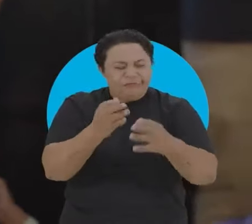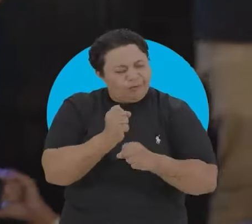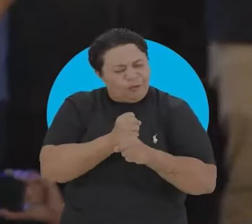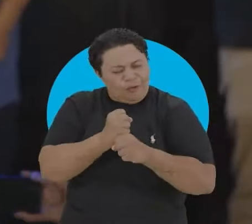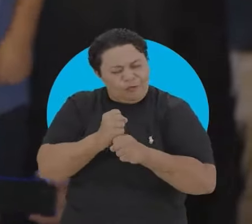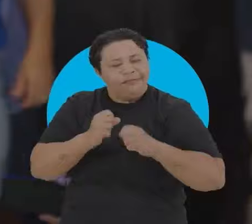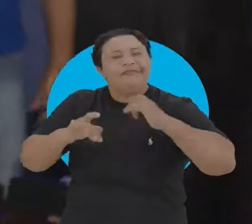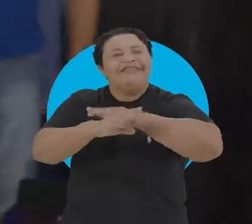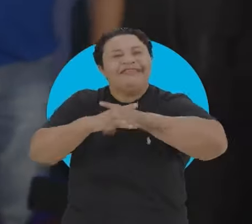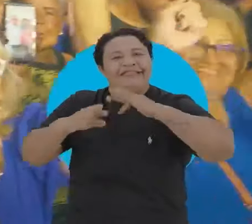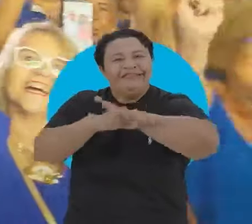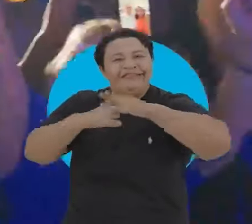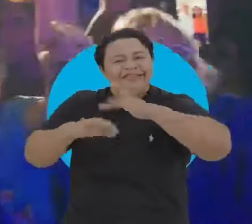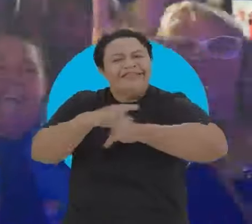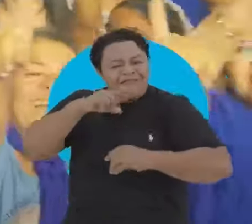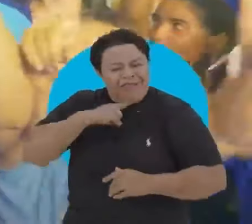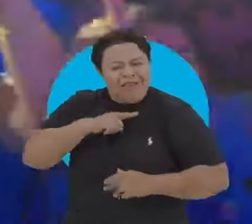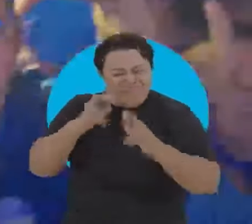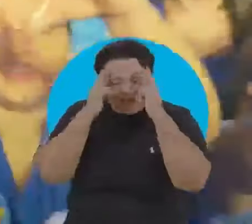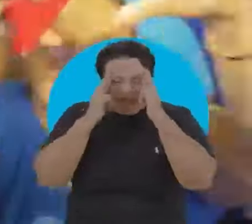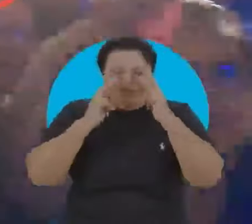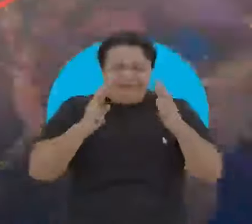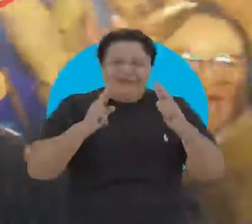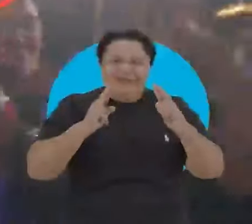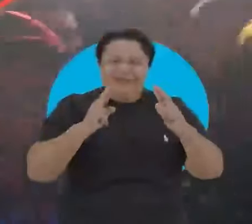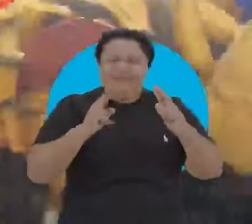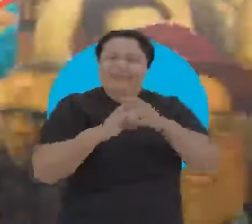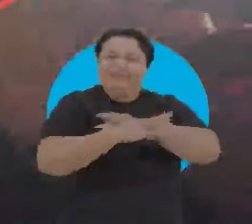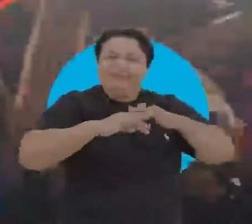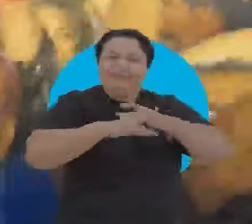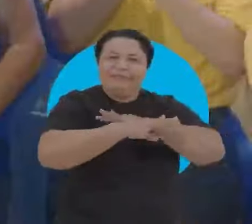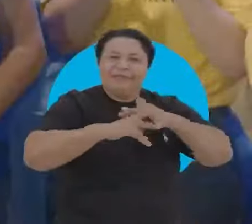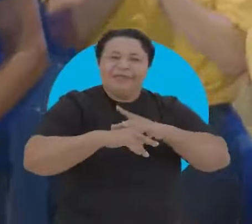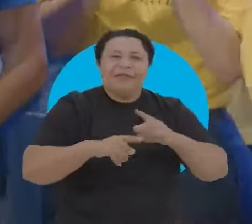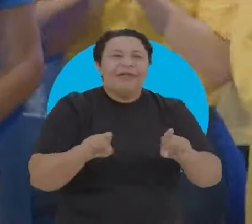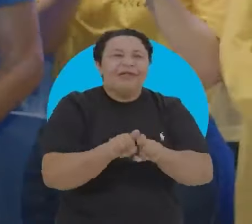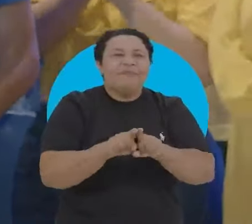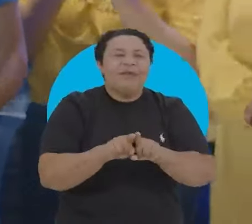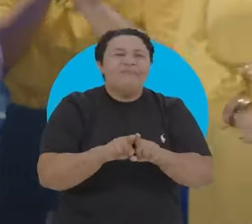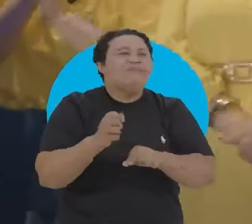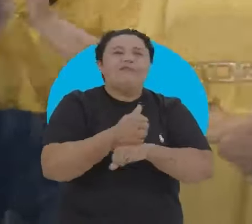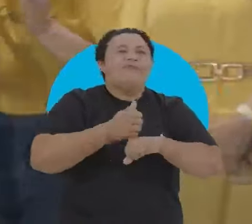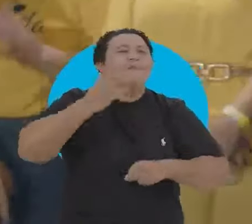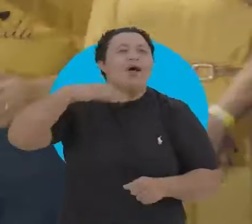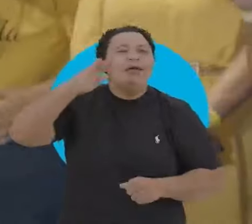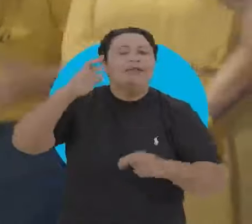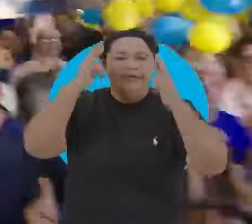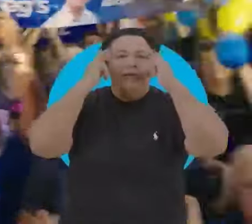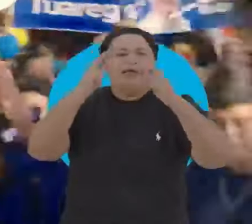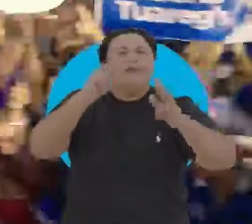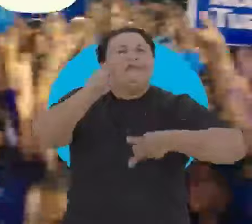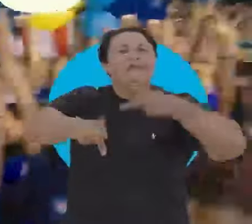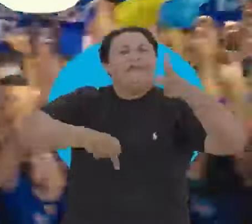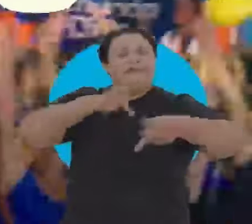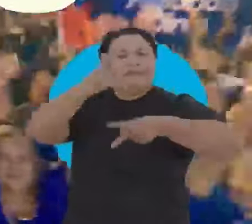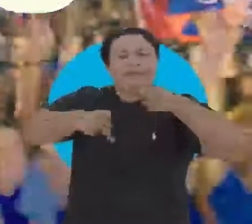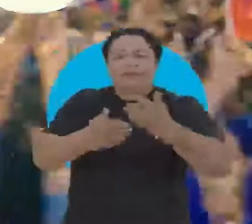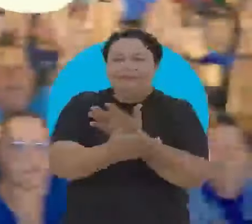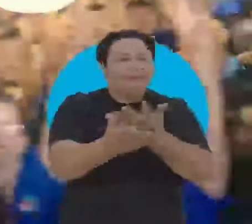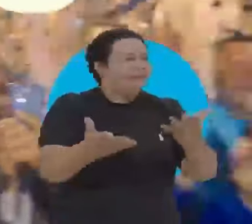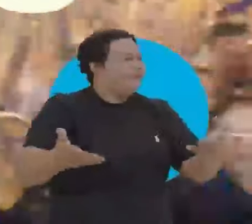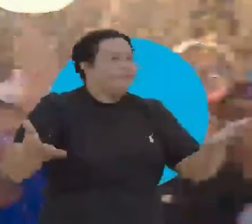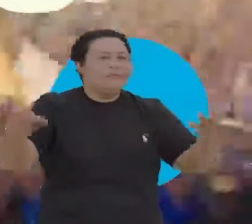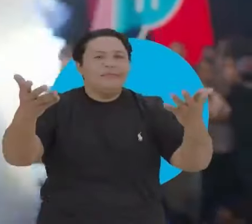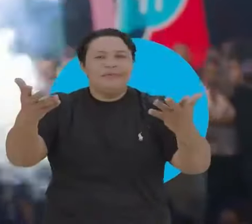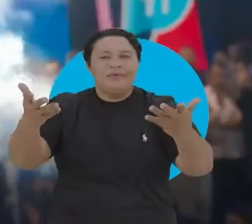tem compromisso com essa cidade Você tem respeito por essa cidade Mas você tem acima de tudo respeito por esse povo